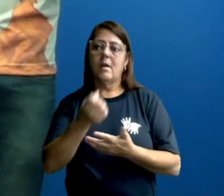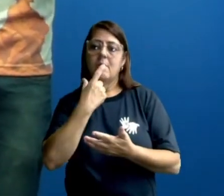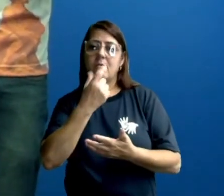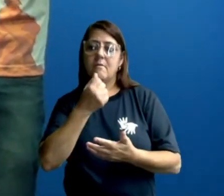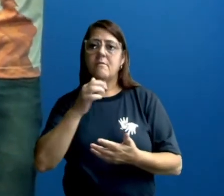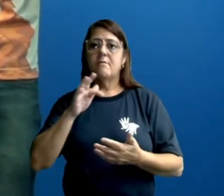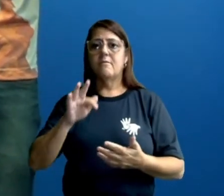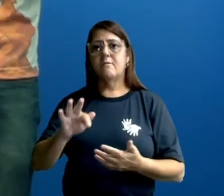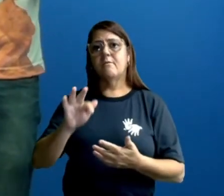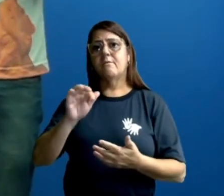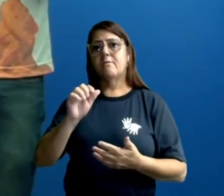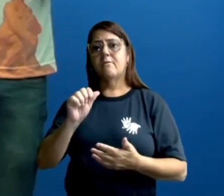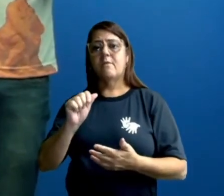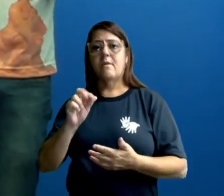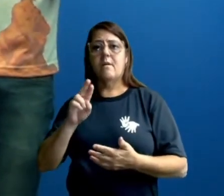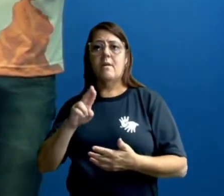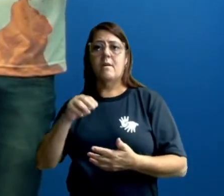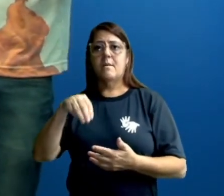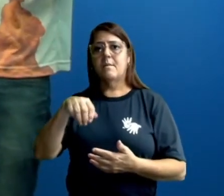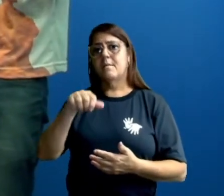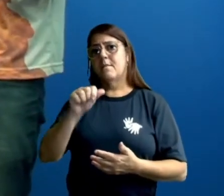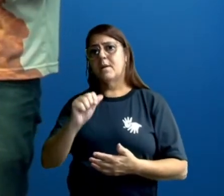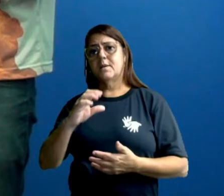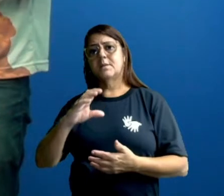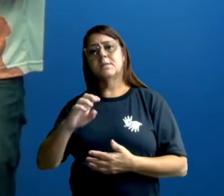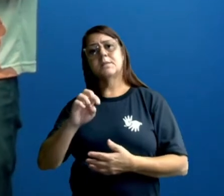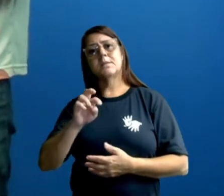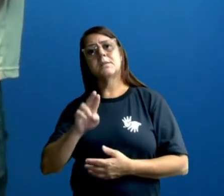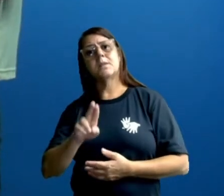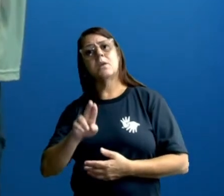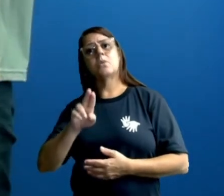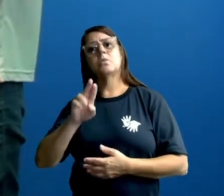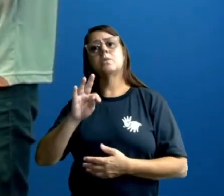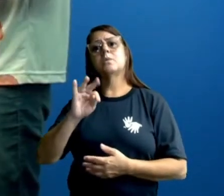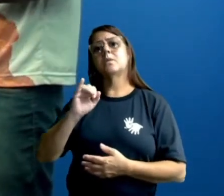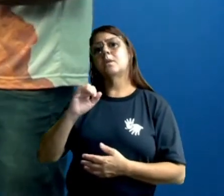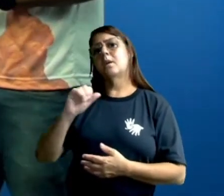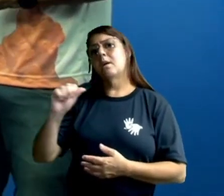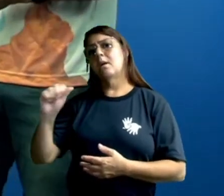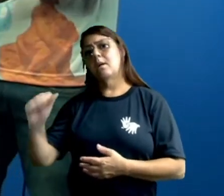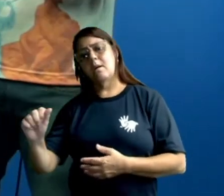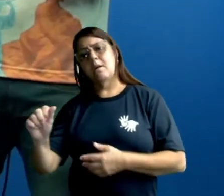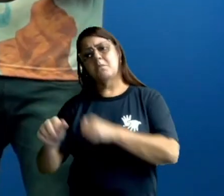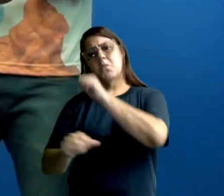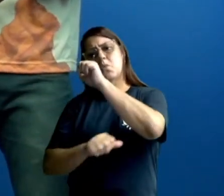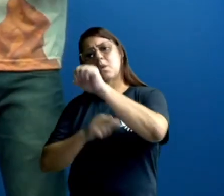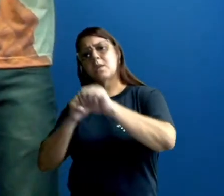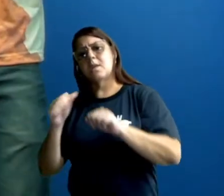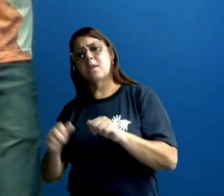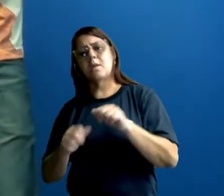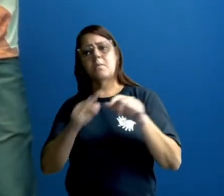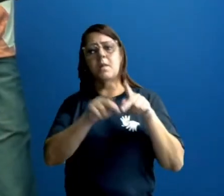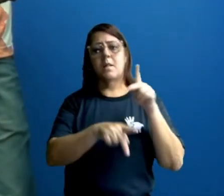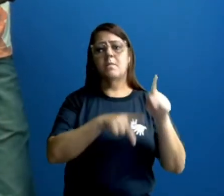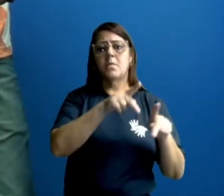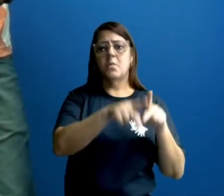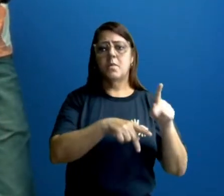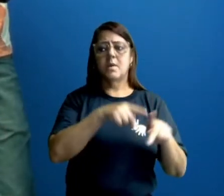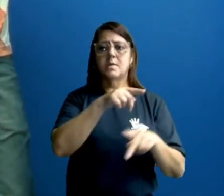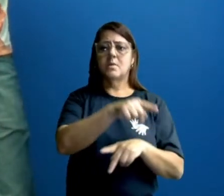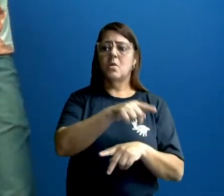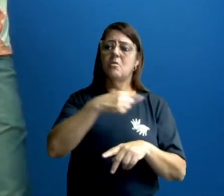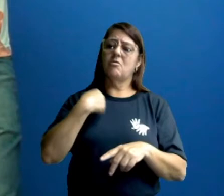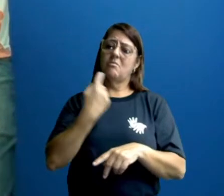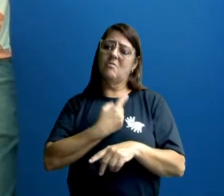indústrias farmacêuticas que produzem esses medicamentos, tá certo? E que são utilizadas pelas populações. Quando a gente está